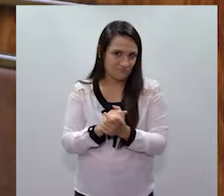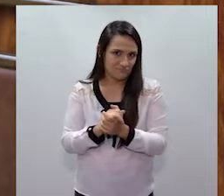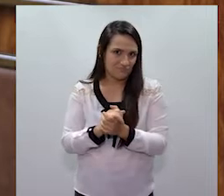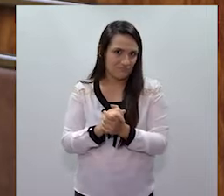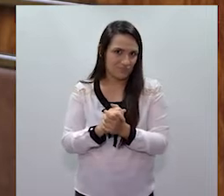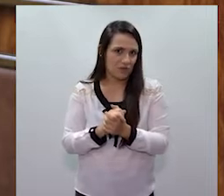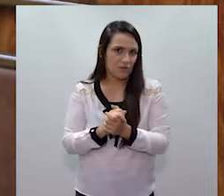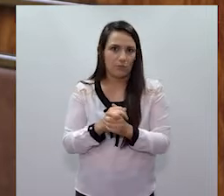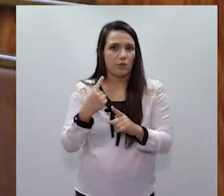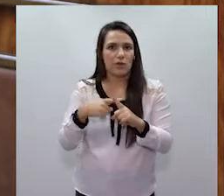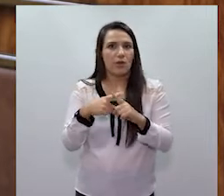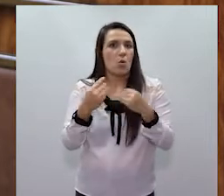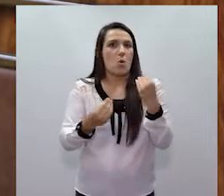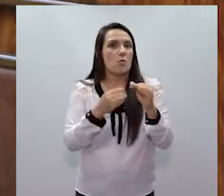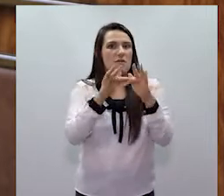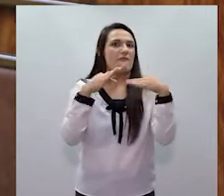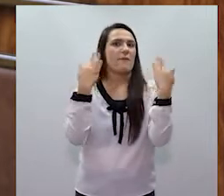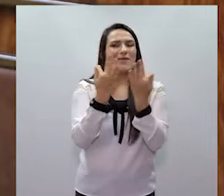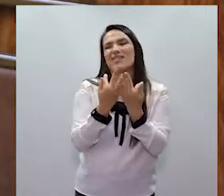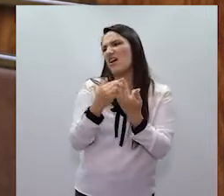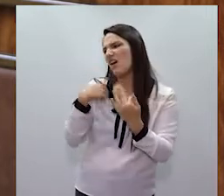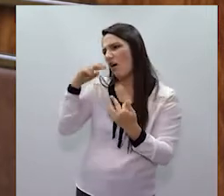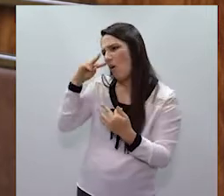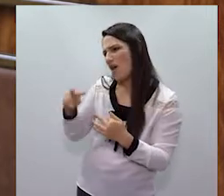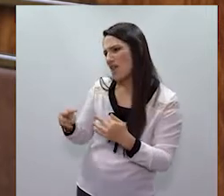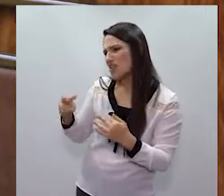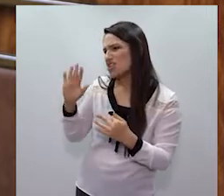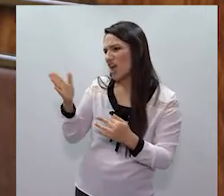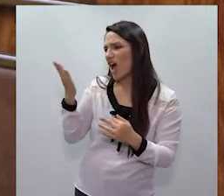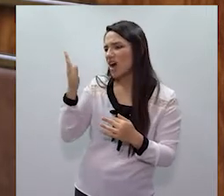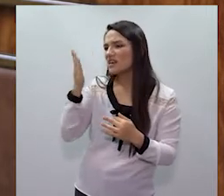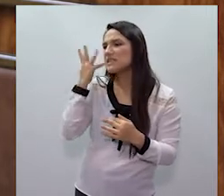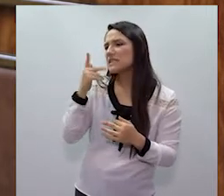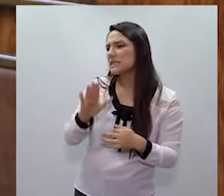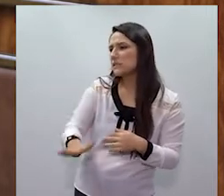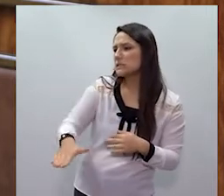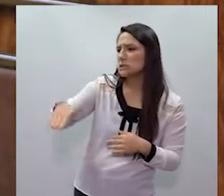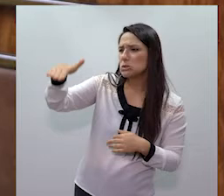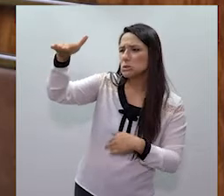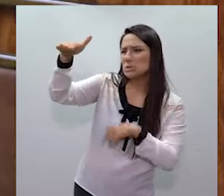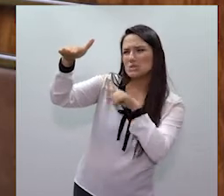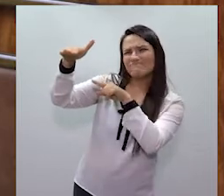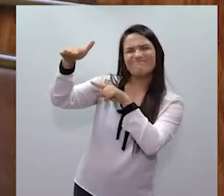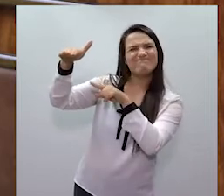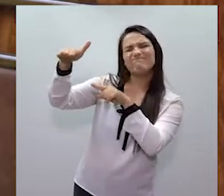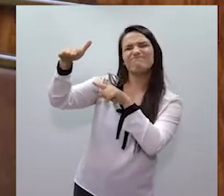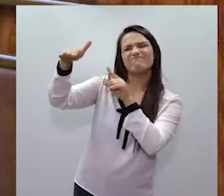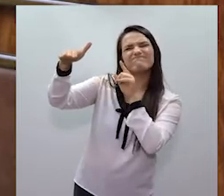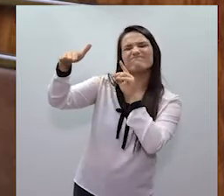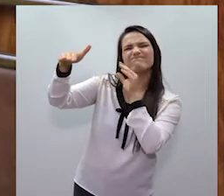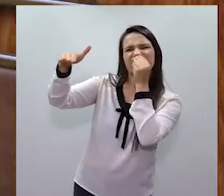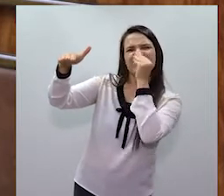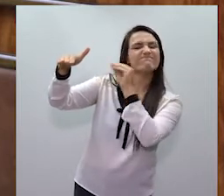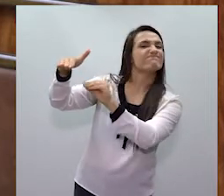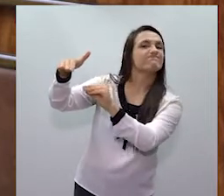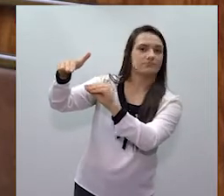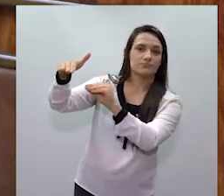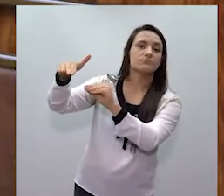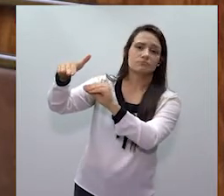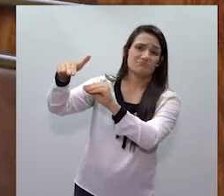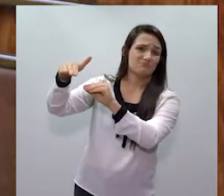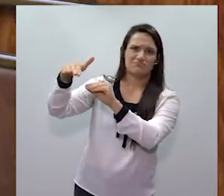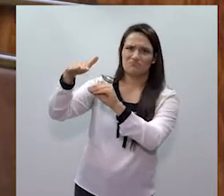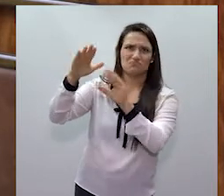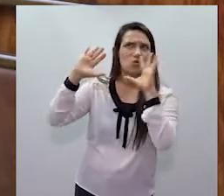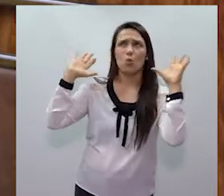mais difícil ocorrer uma vinculação, uma adaptação facilitada quando a criança é maior. Isso ocorre